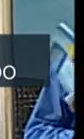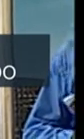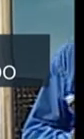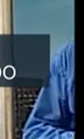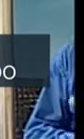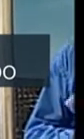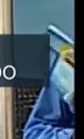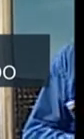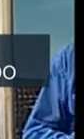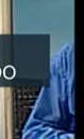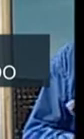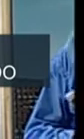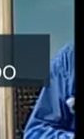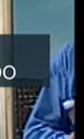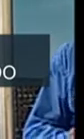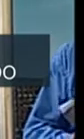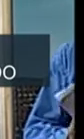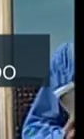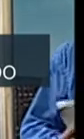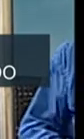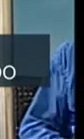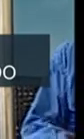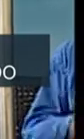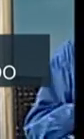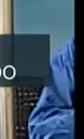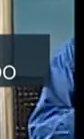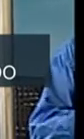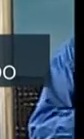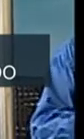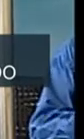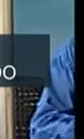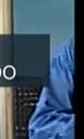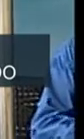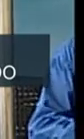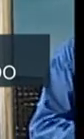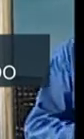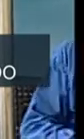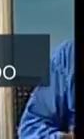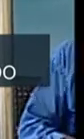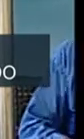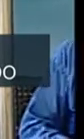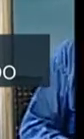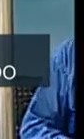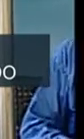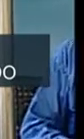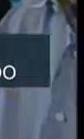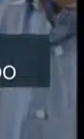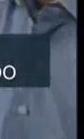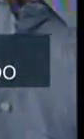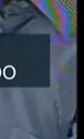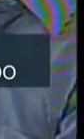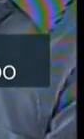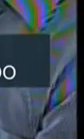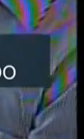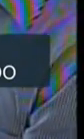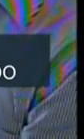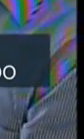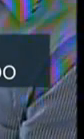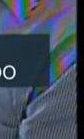amigo, senador Antônio Carlos Valadares. Quero agradecer a presença dos deputados federais, Valadares